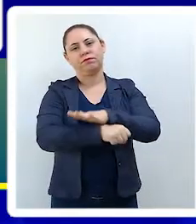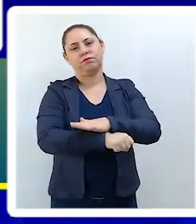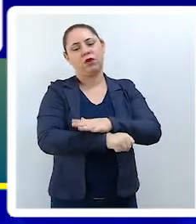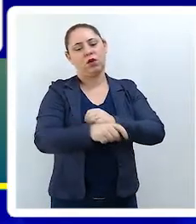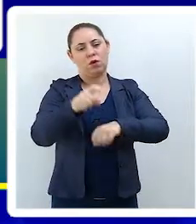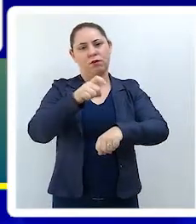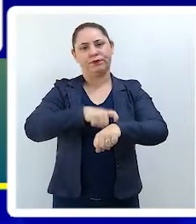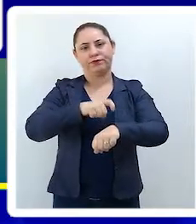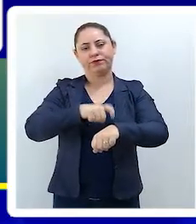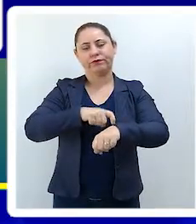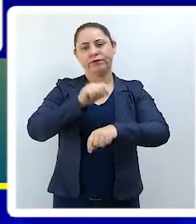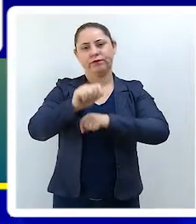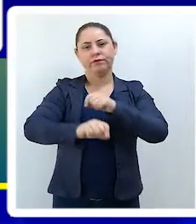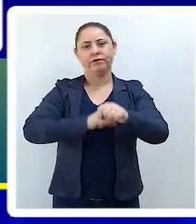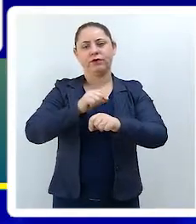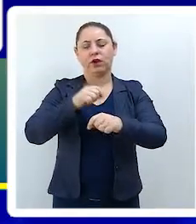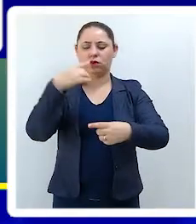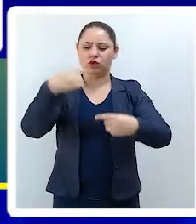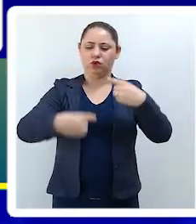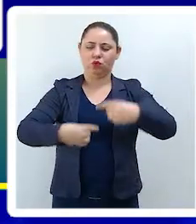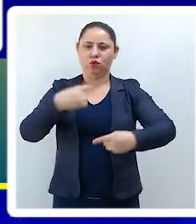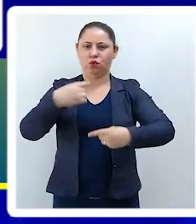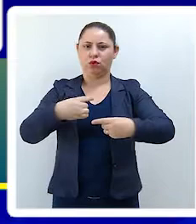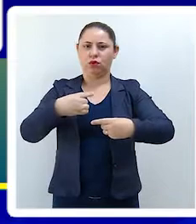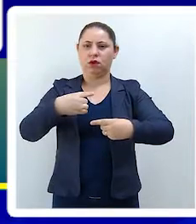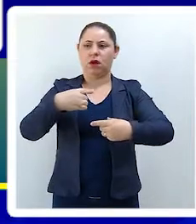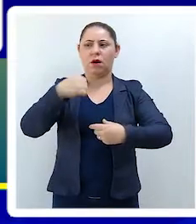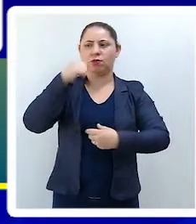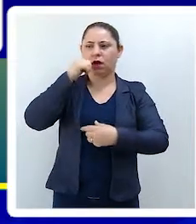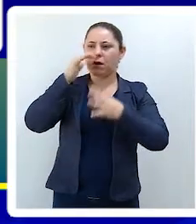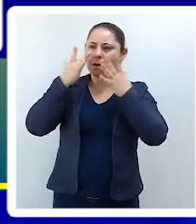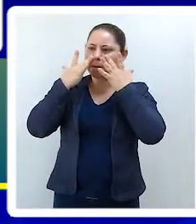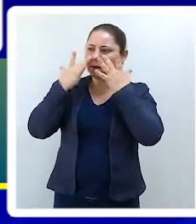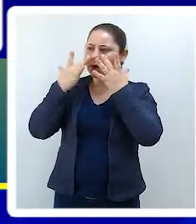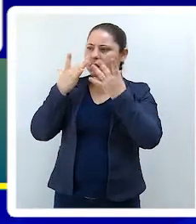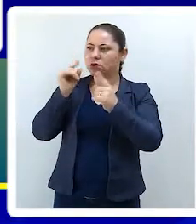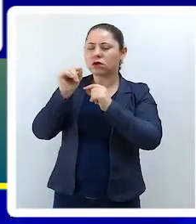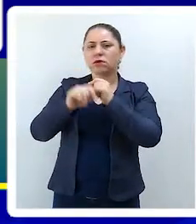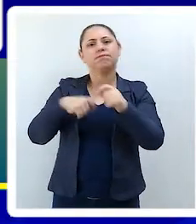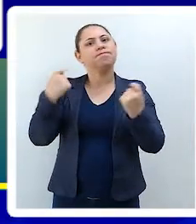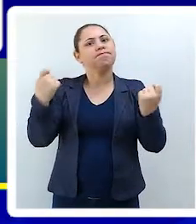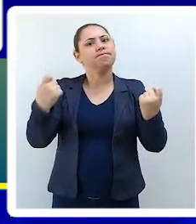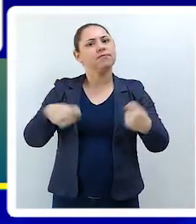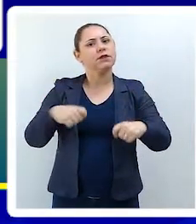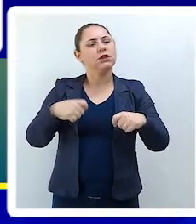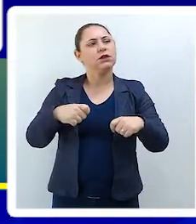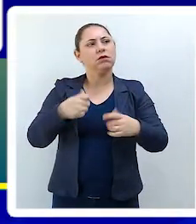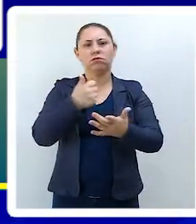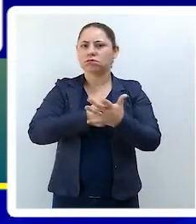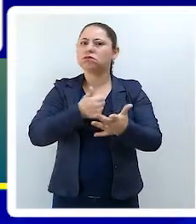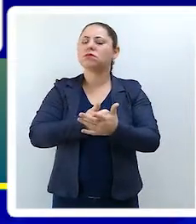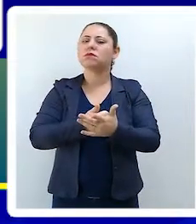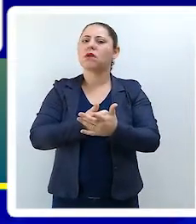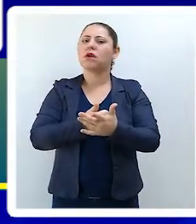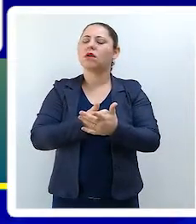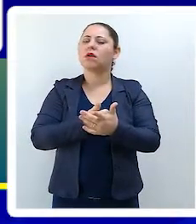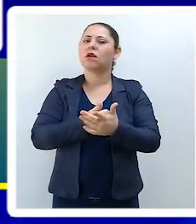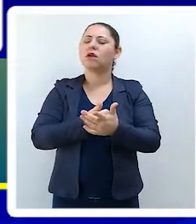implantada no momento de um grande debate, que as mulheres perceberam que elas precisavam de